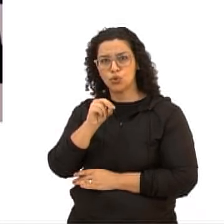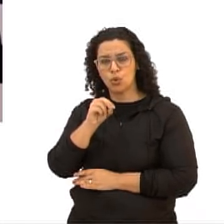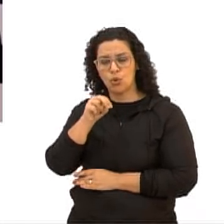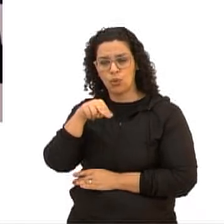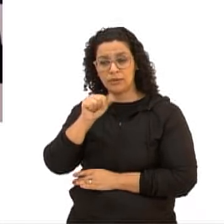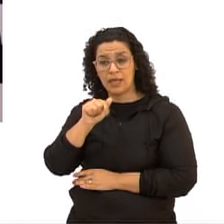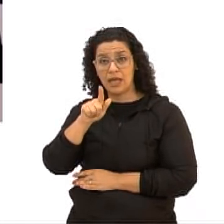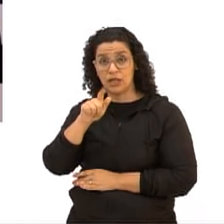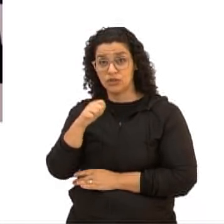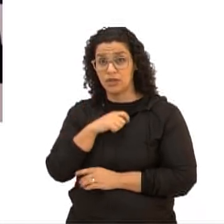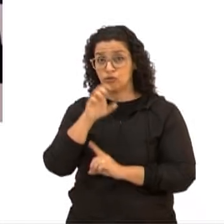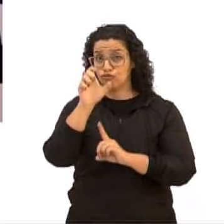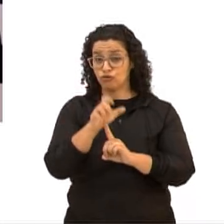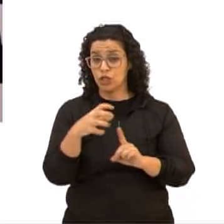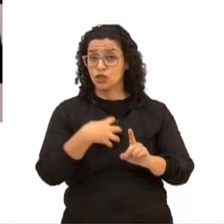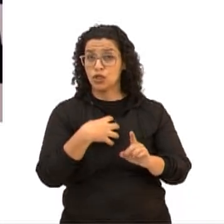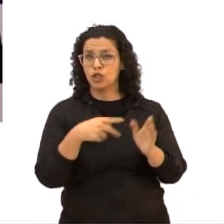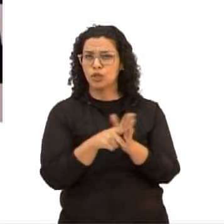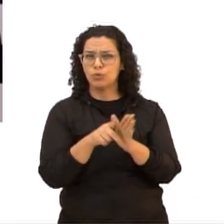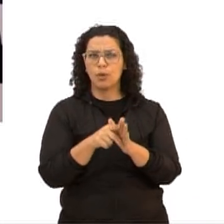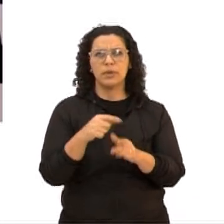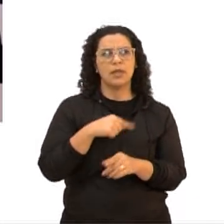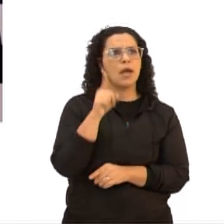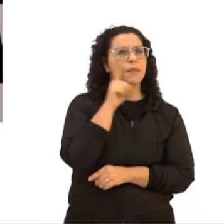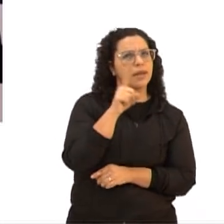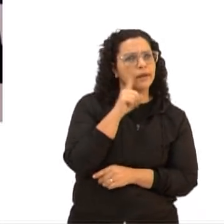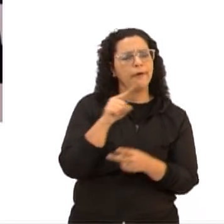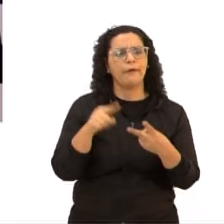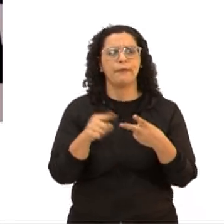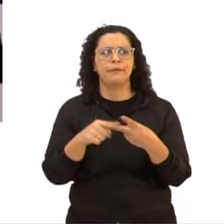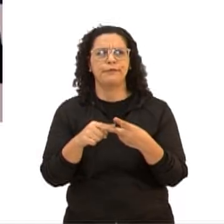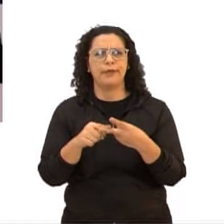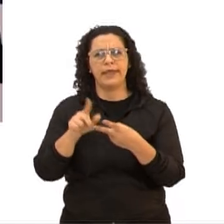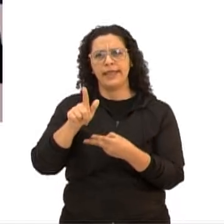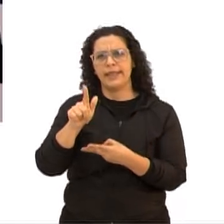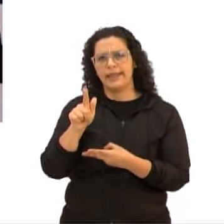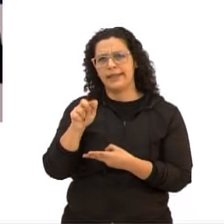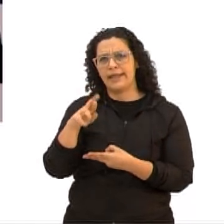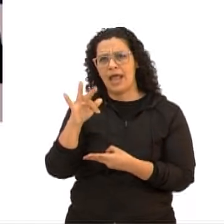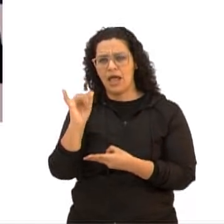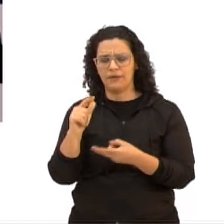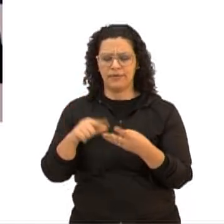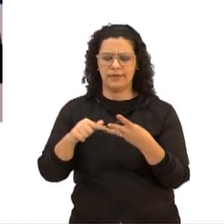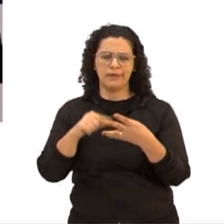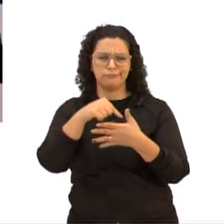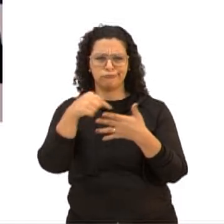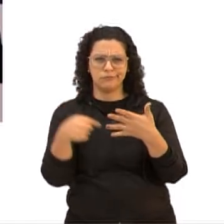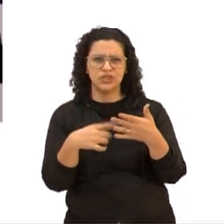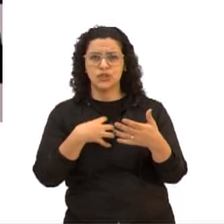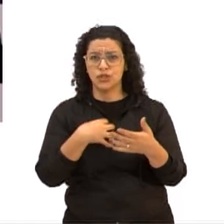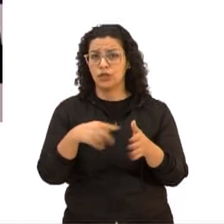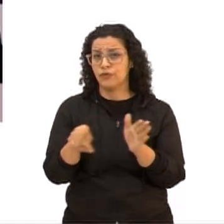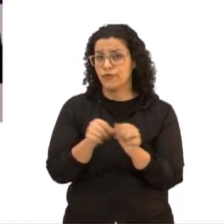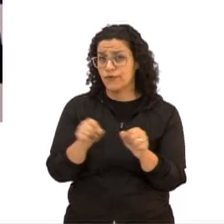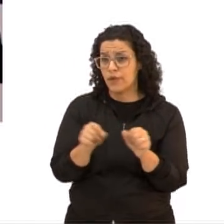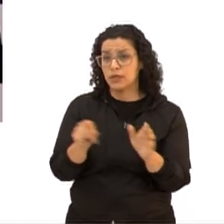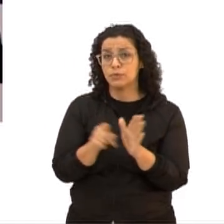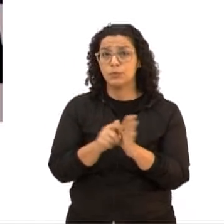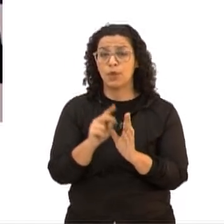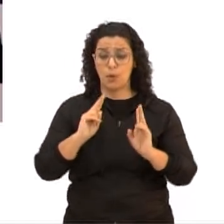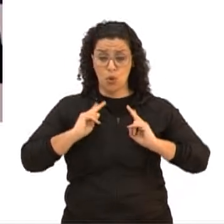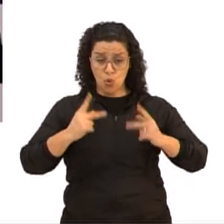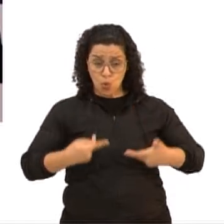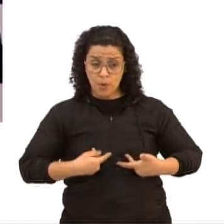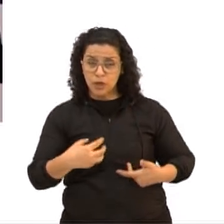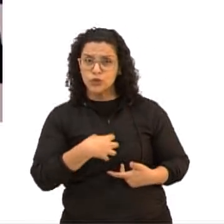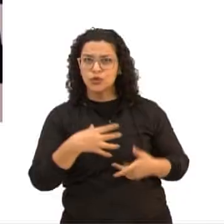pouco dos estilos, existe o estilo norte-americano, dos comics, as graphic novels. Esses, normalmente, fazem a figura humana de uma forma